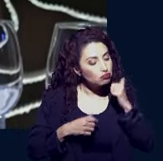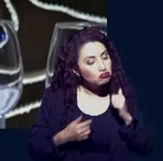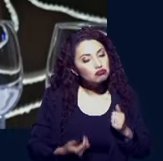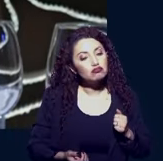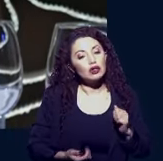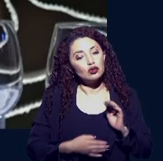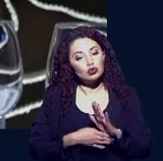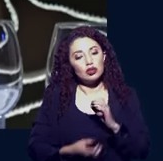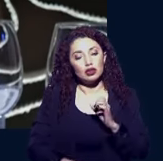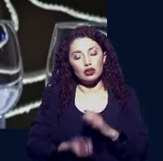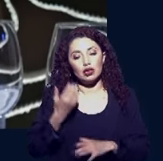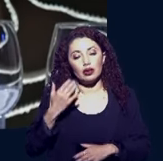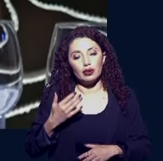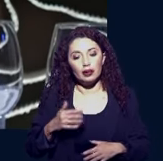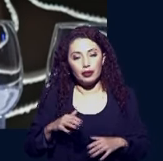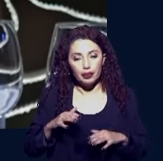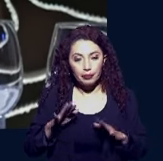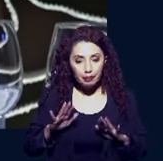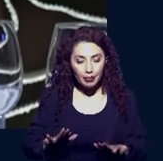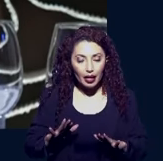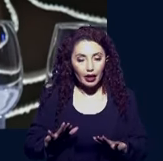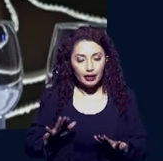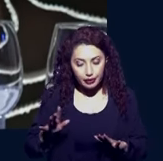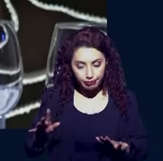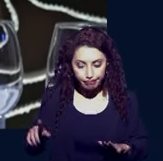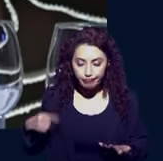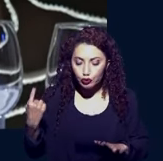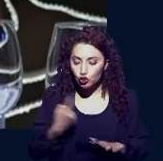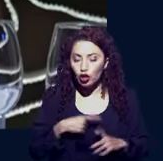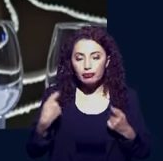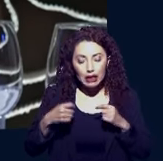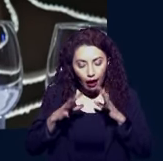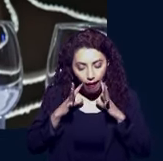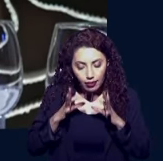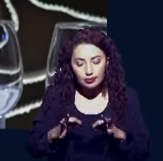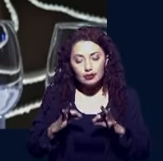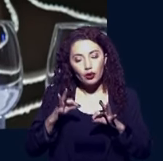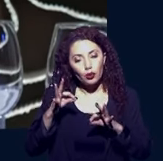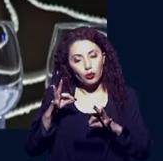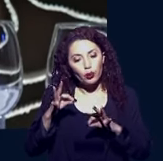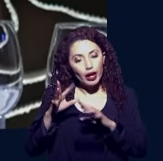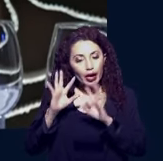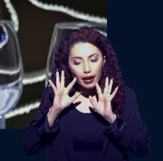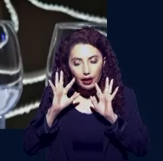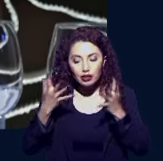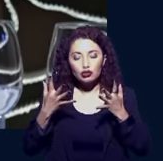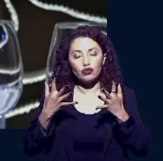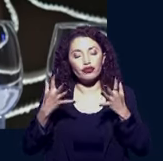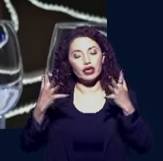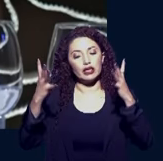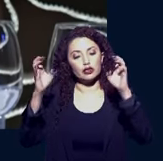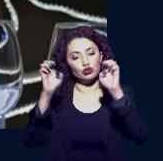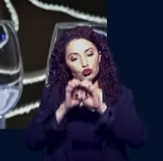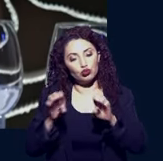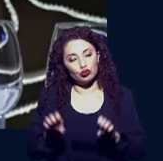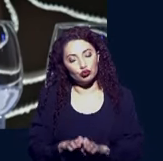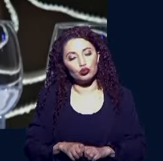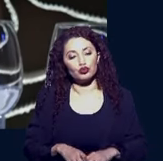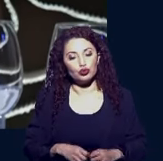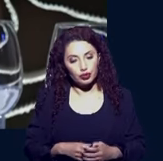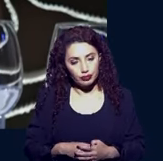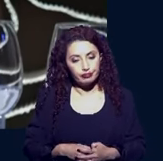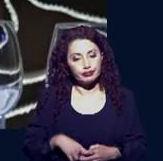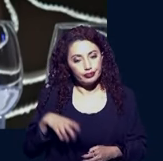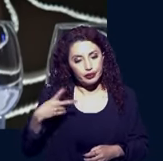nosso gargalo continua sendo a infraestrutura eu acho que a infraestrutura ainda é o grande gargalo da agricultura